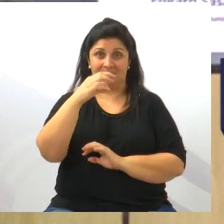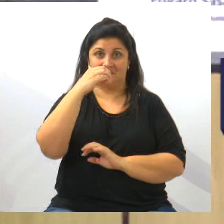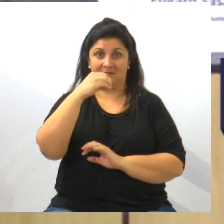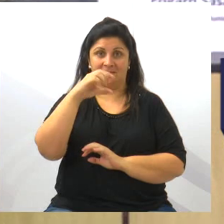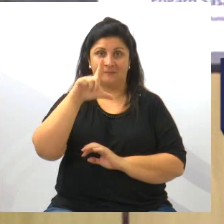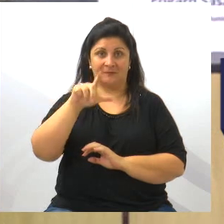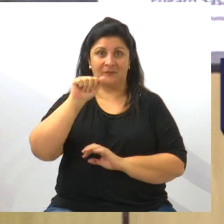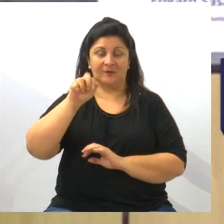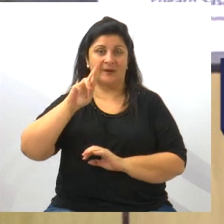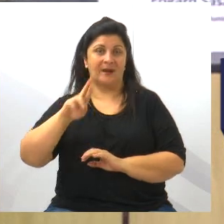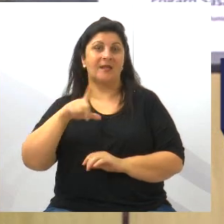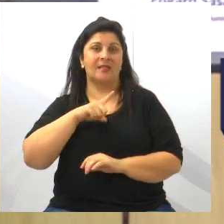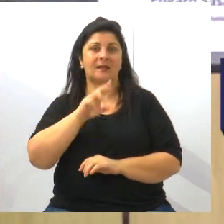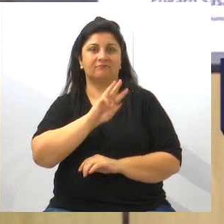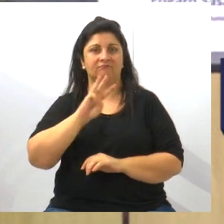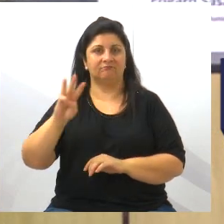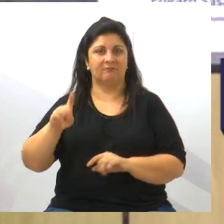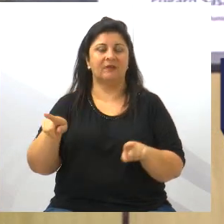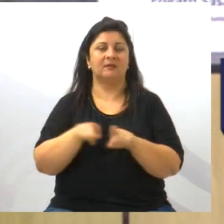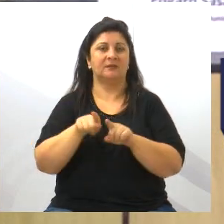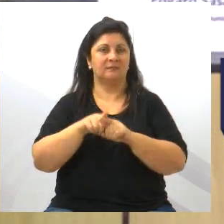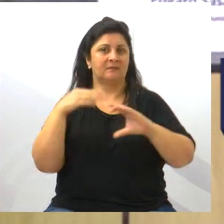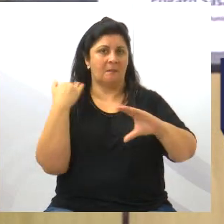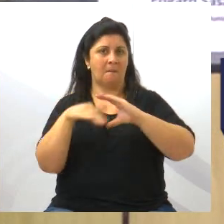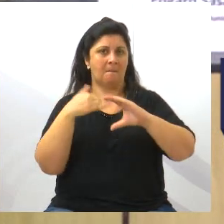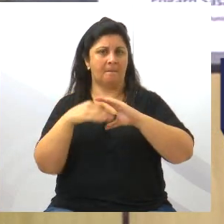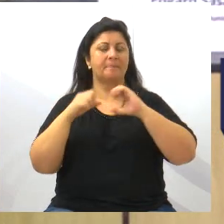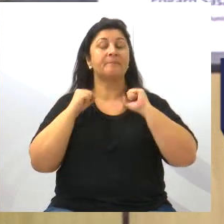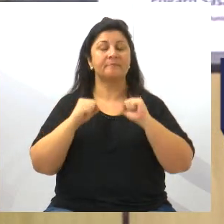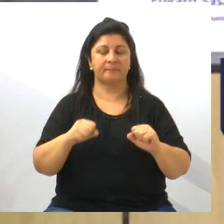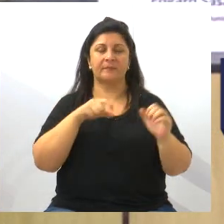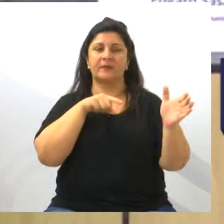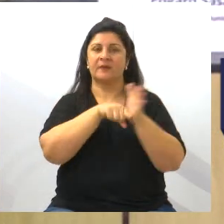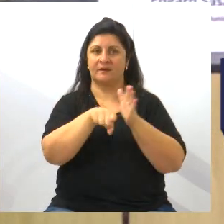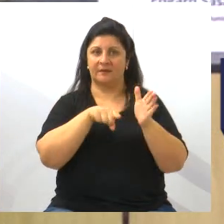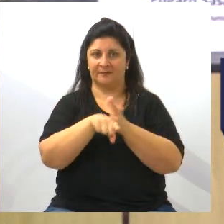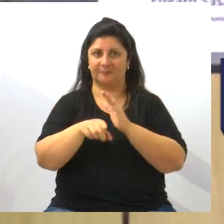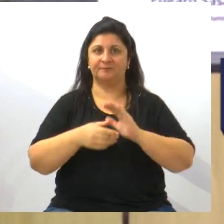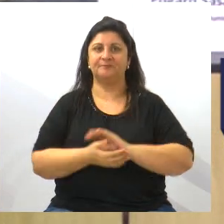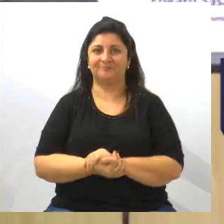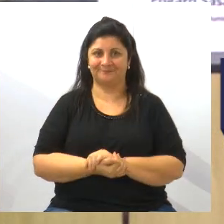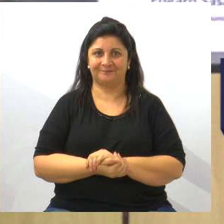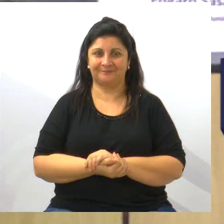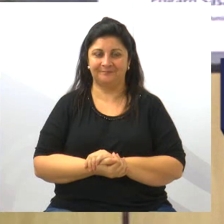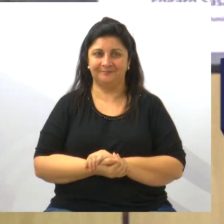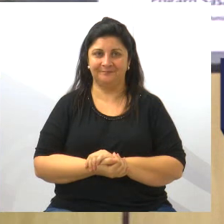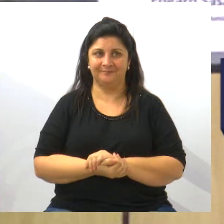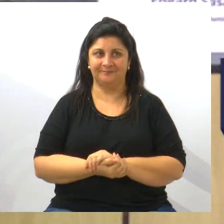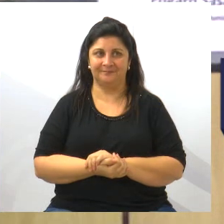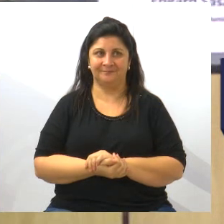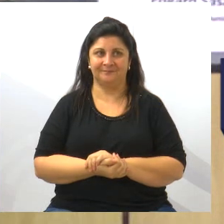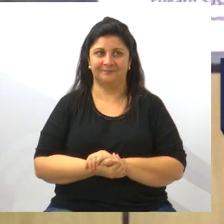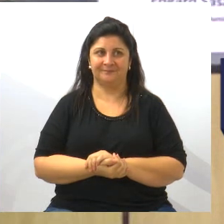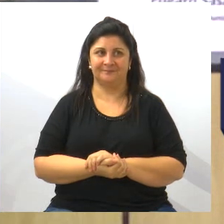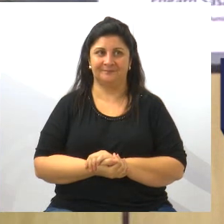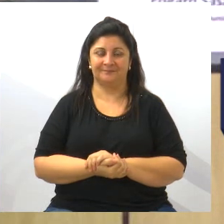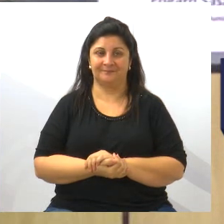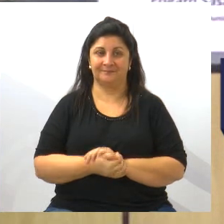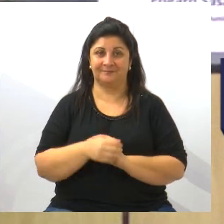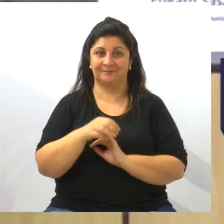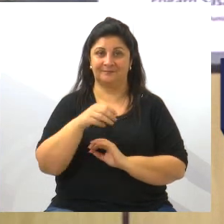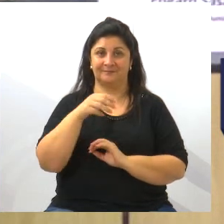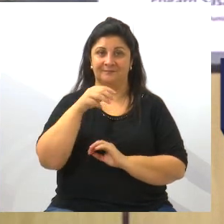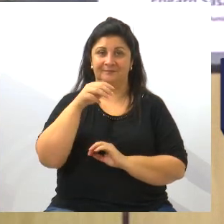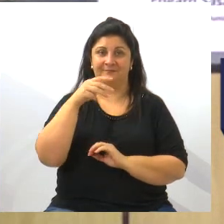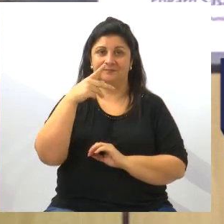tem um e-mail que vocês podem fazer as perguntas para que eles possam perguntar. Anotem aí, pessoal,